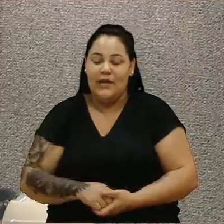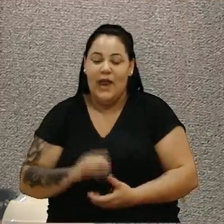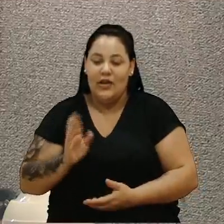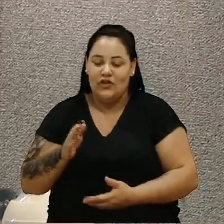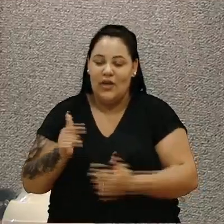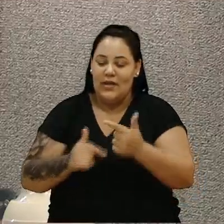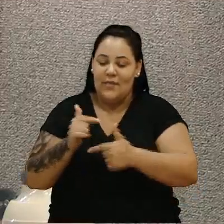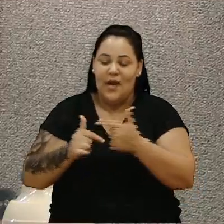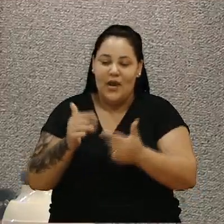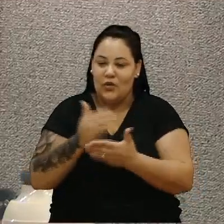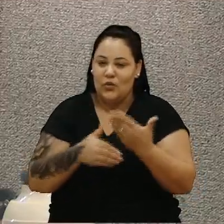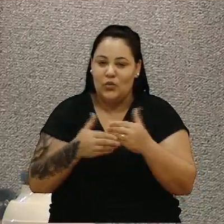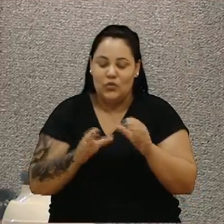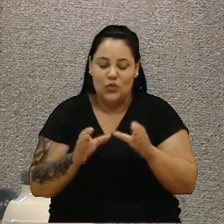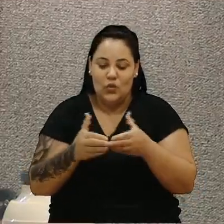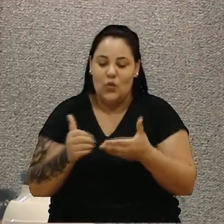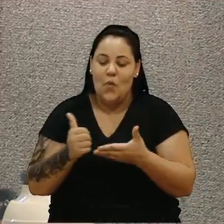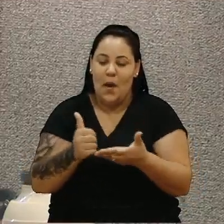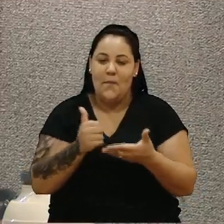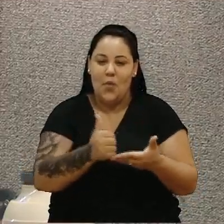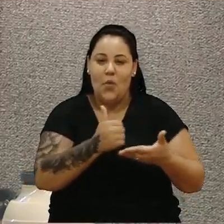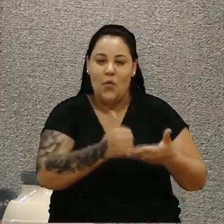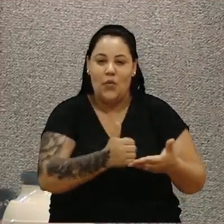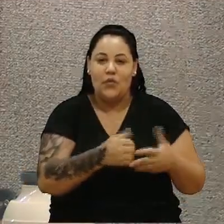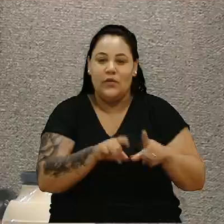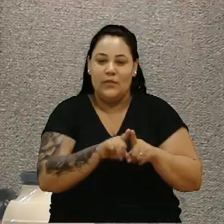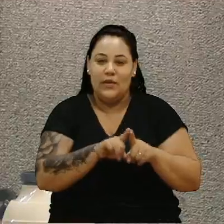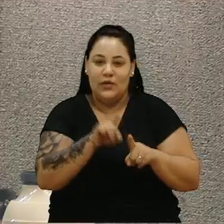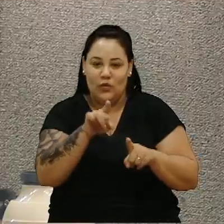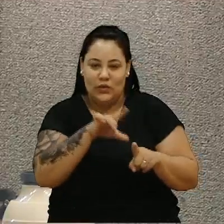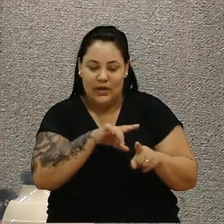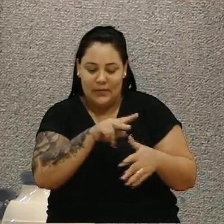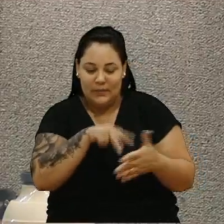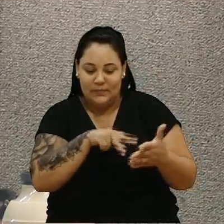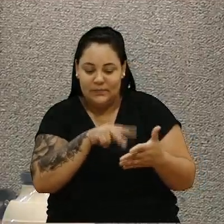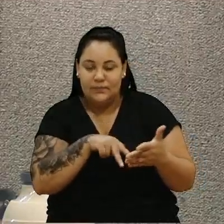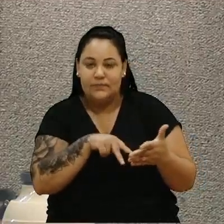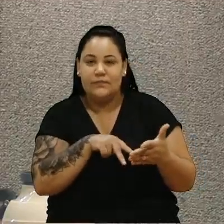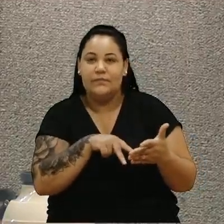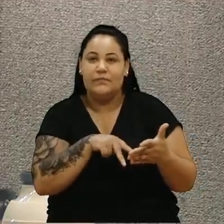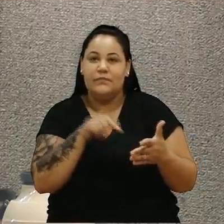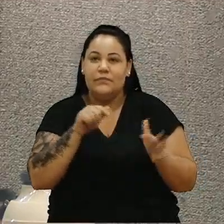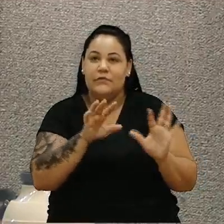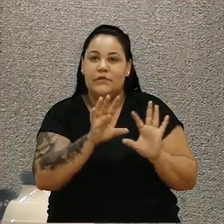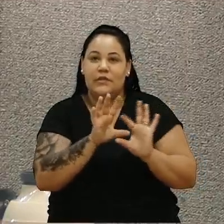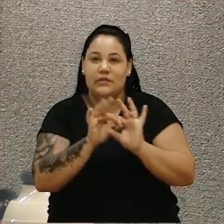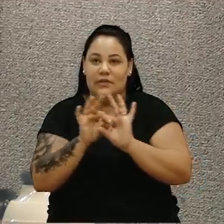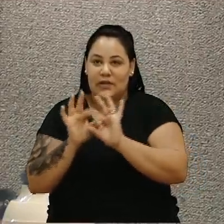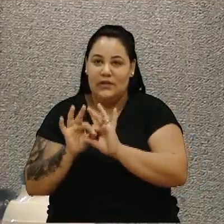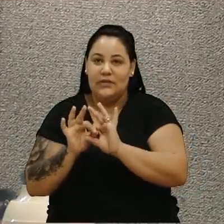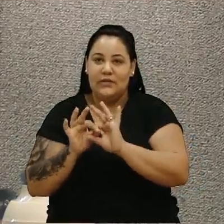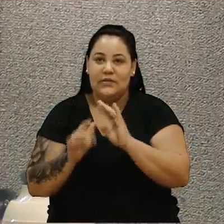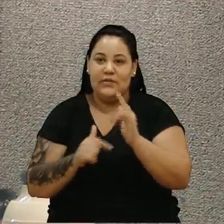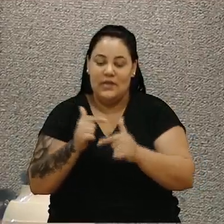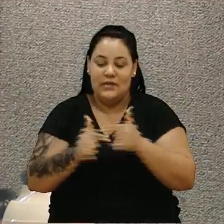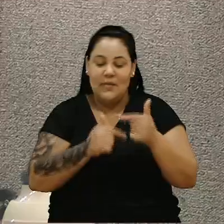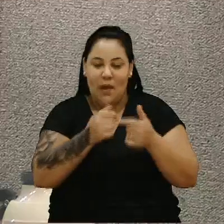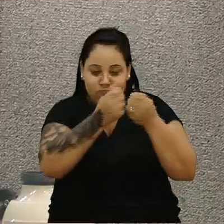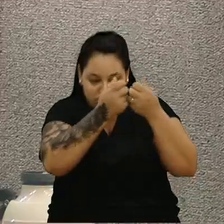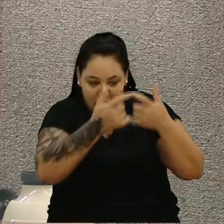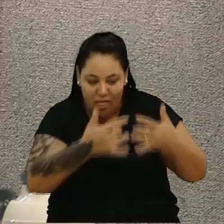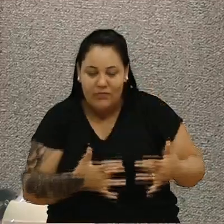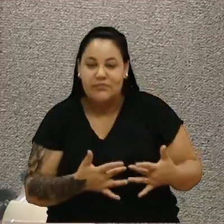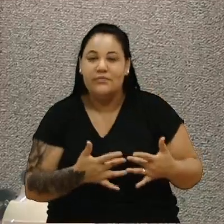todas essas frentes que o senhor trouxe já na leitura desse texto, né, dessa argumentação, essa exposição de motivos do